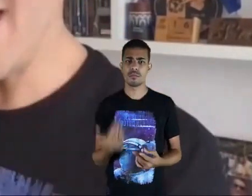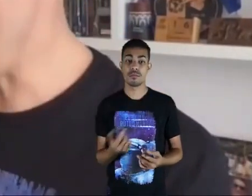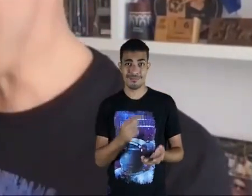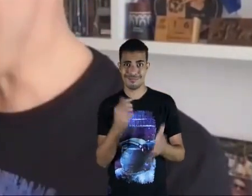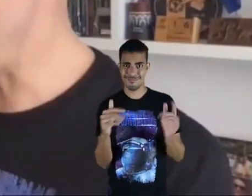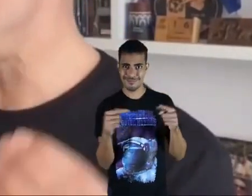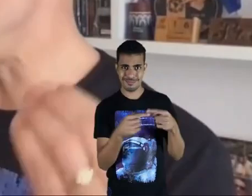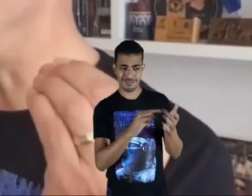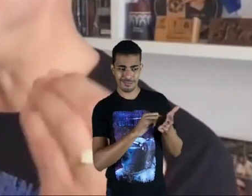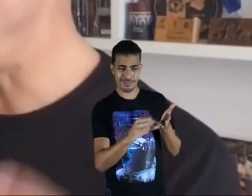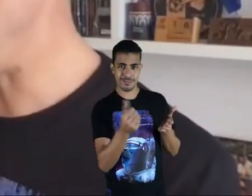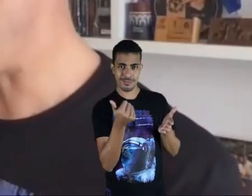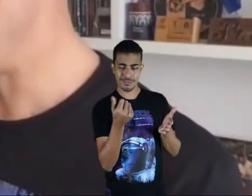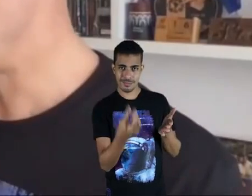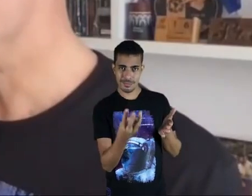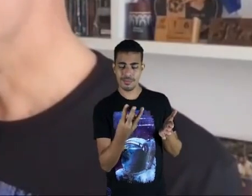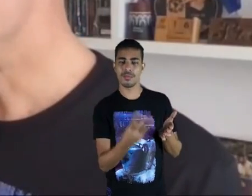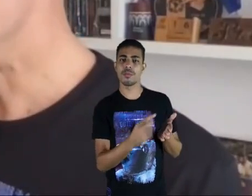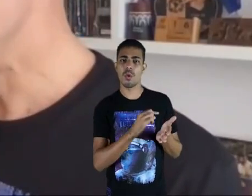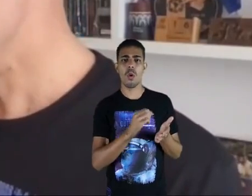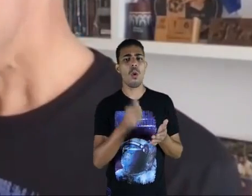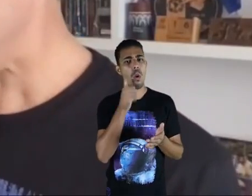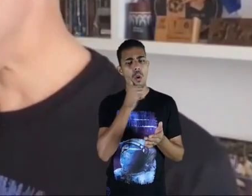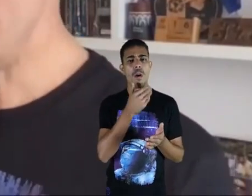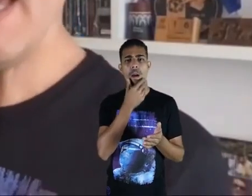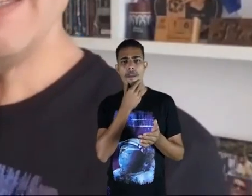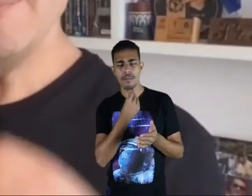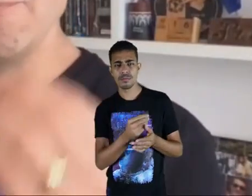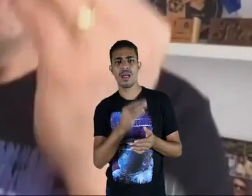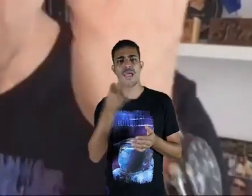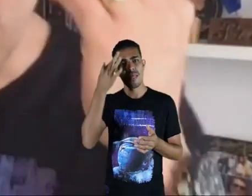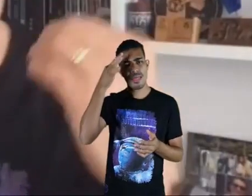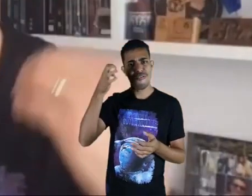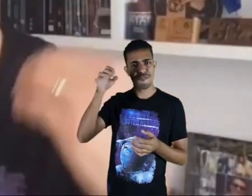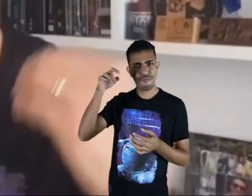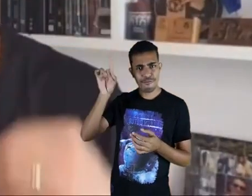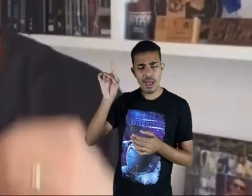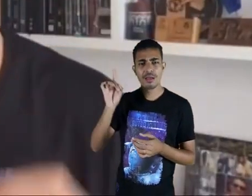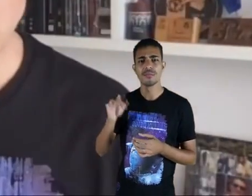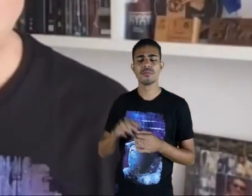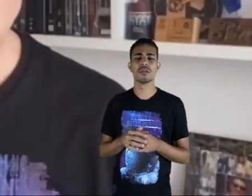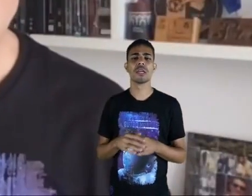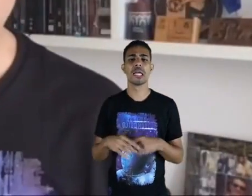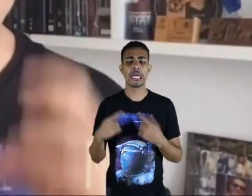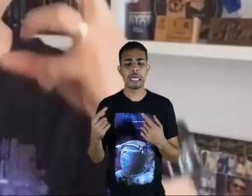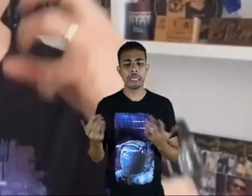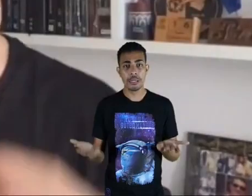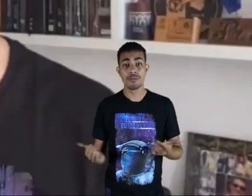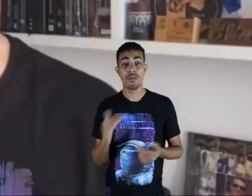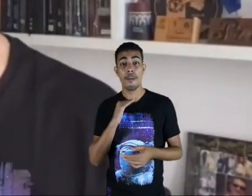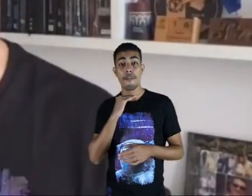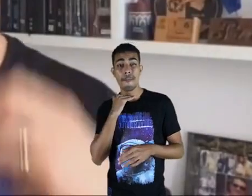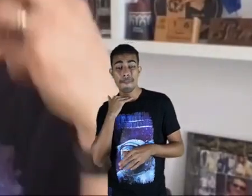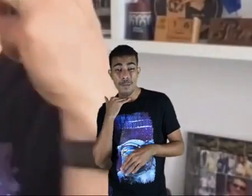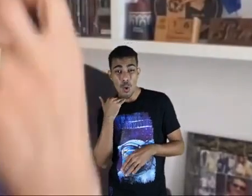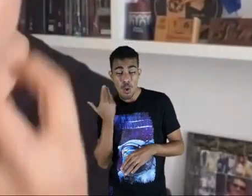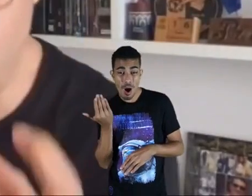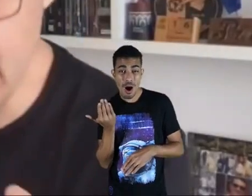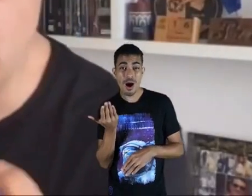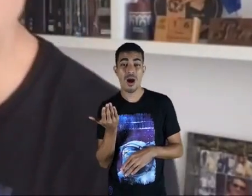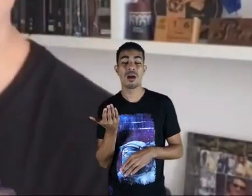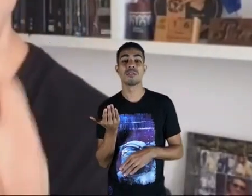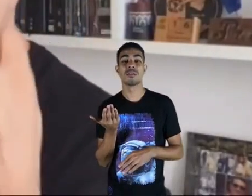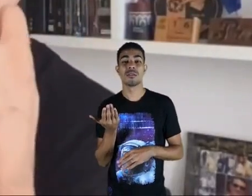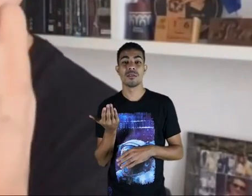e mulheres de fé, que morreram, mesmo morrendo, e